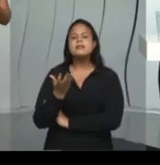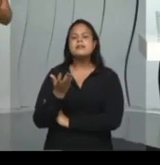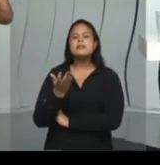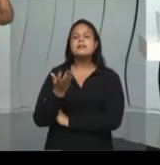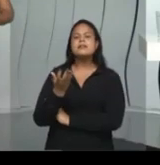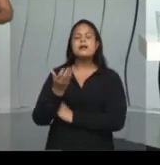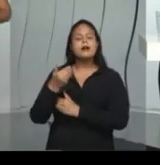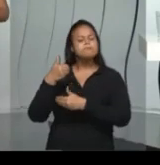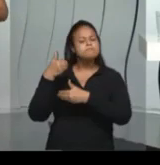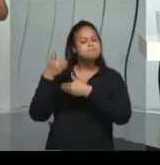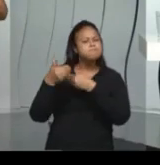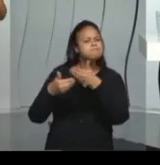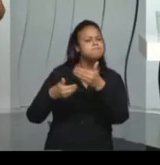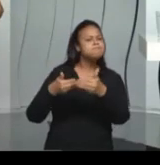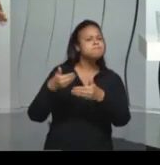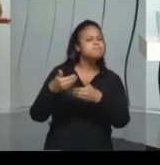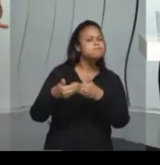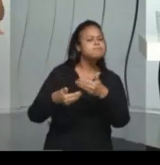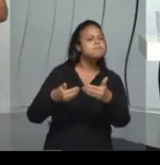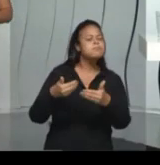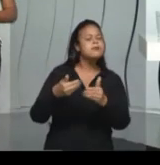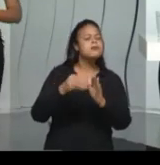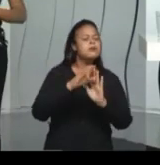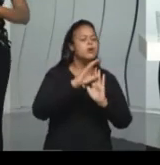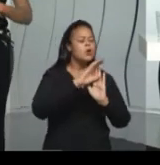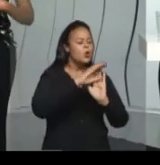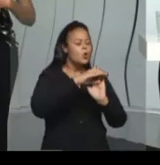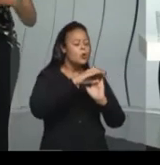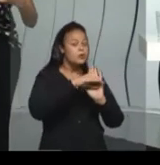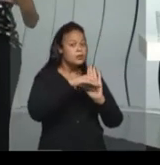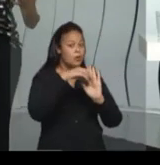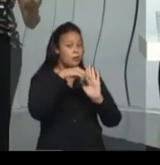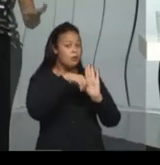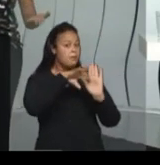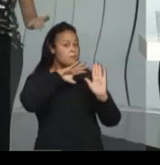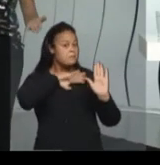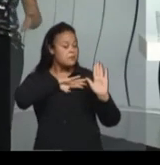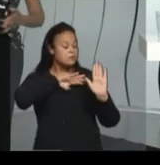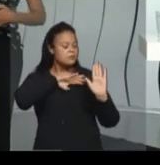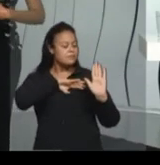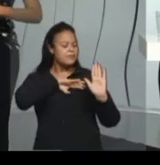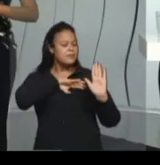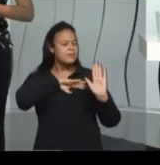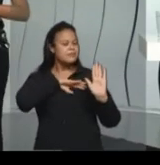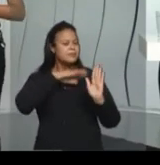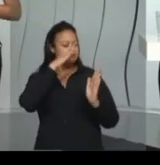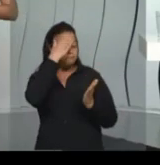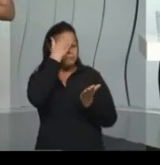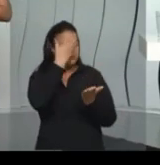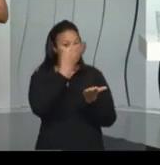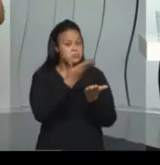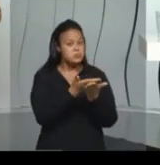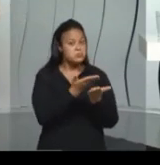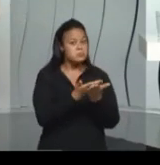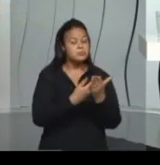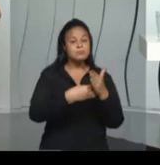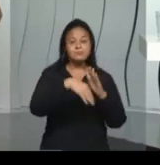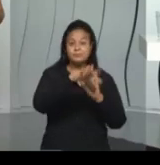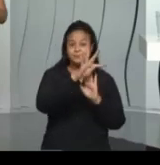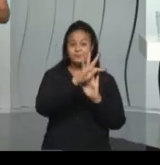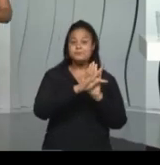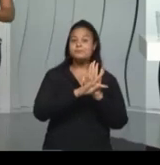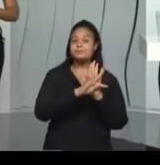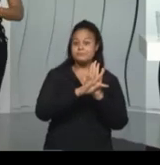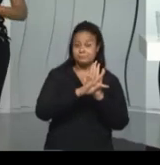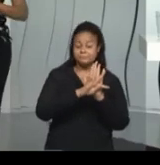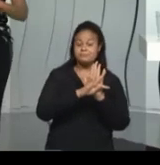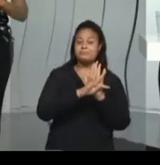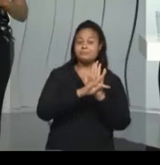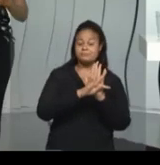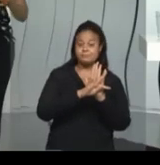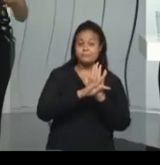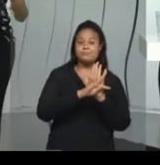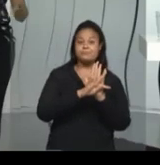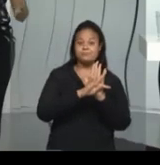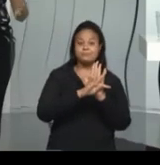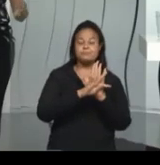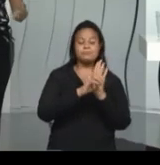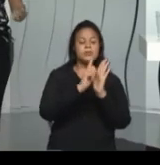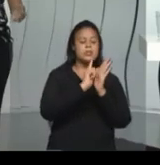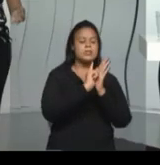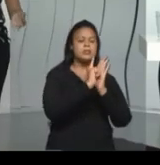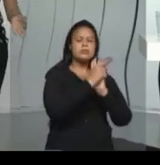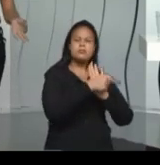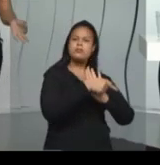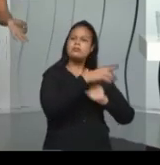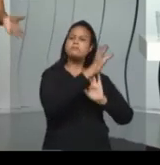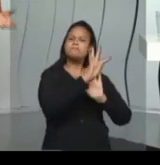no desenvolvimento do nosso conteúdo, nós sempre trabalharemos com os textos, esses